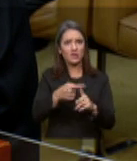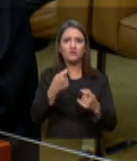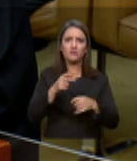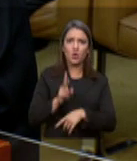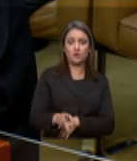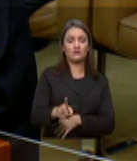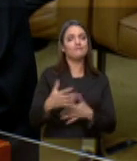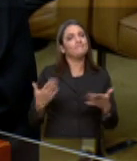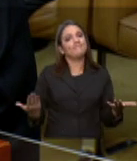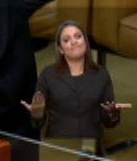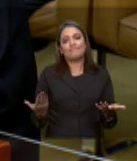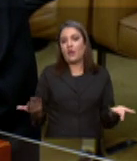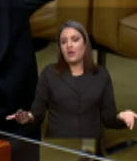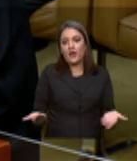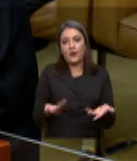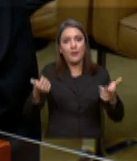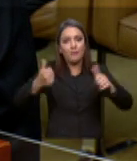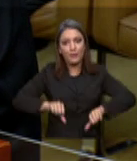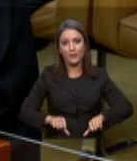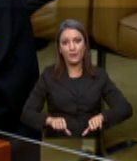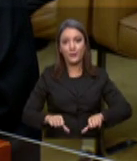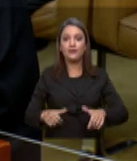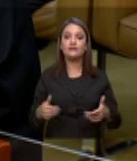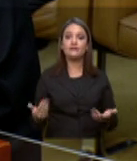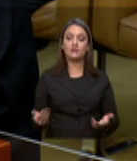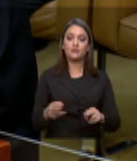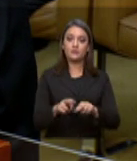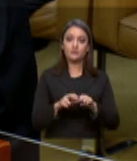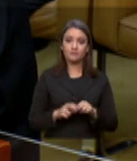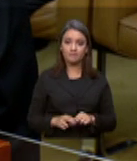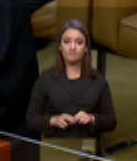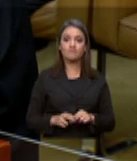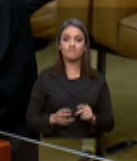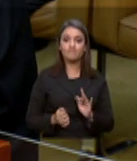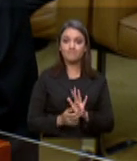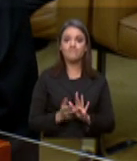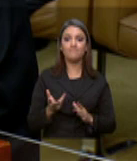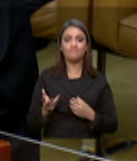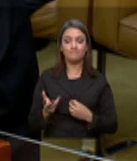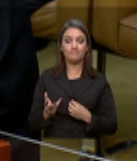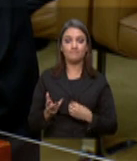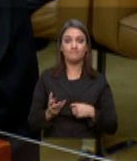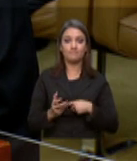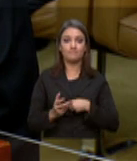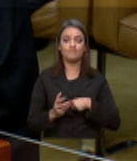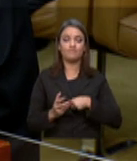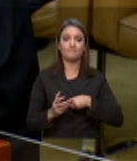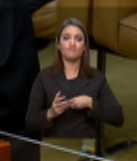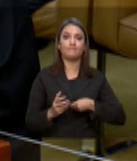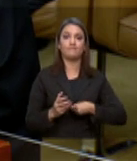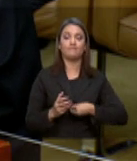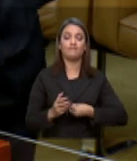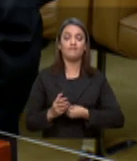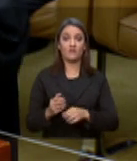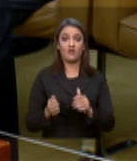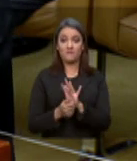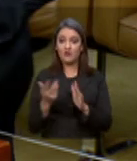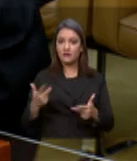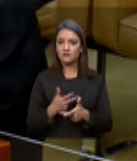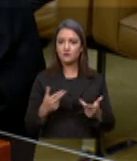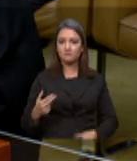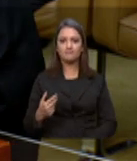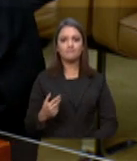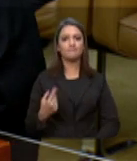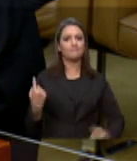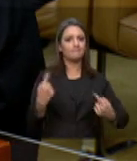flagrante inconstitucionalidade, pelo estado de coisas inconstitucional, pela omissão do governo, tudo isso